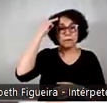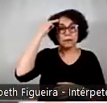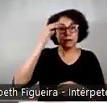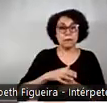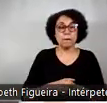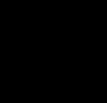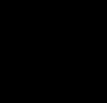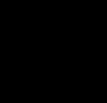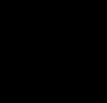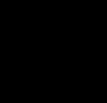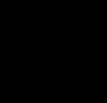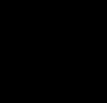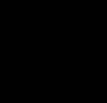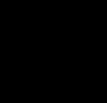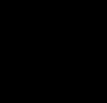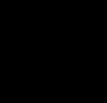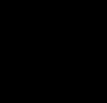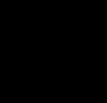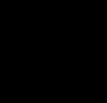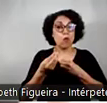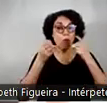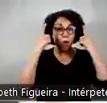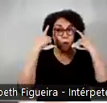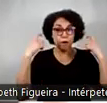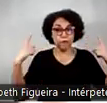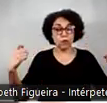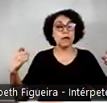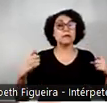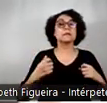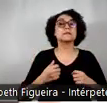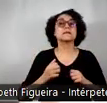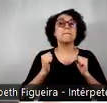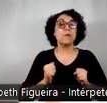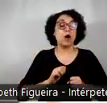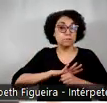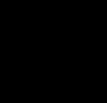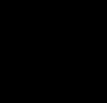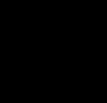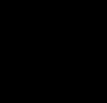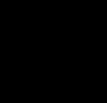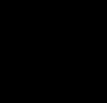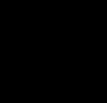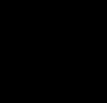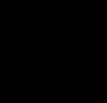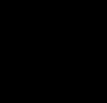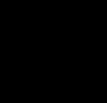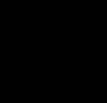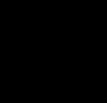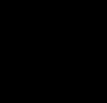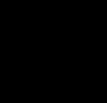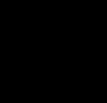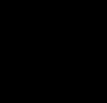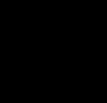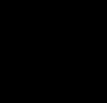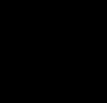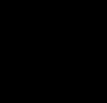da violência impacta na saúde mental das pessoas migrantes. Então, passando aqui para